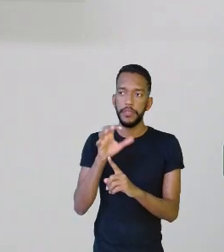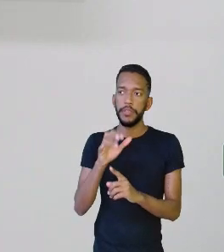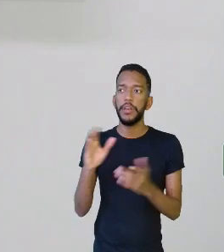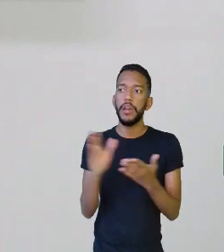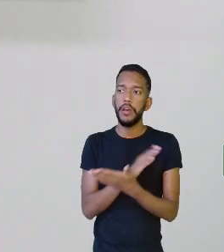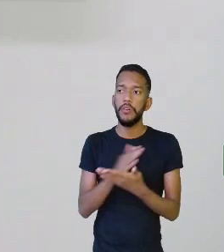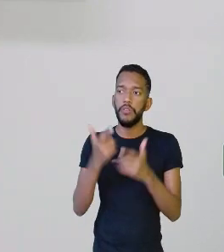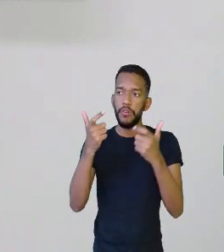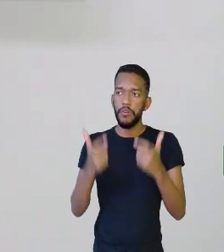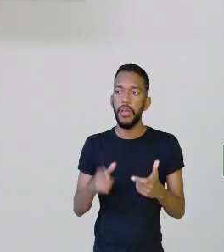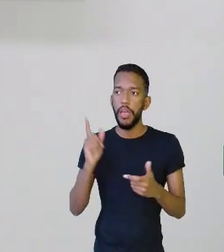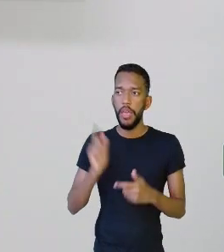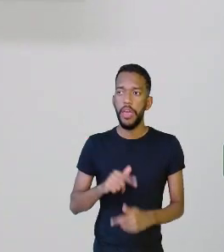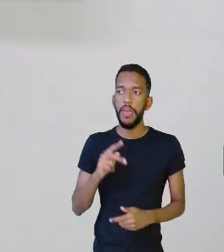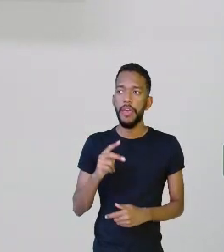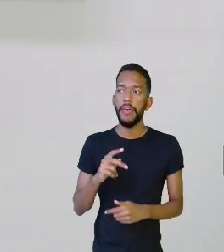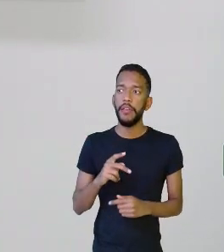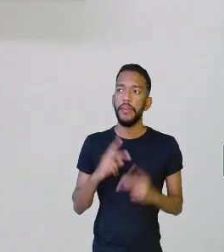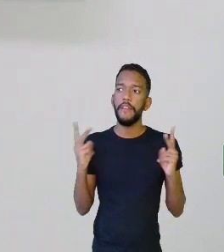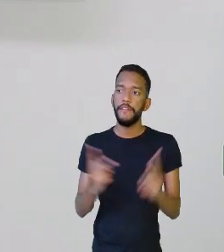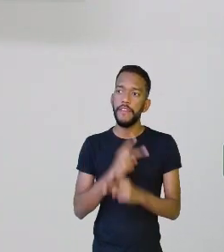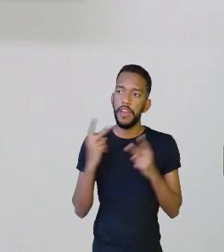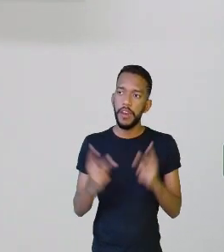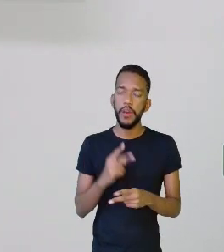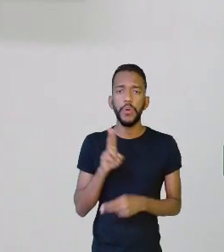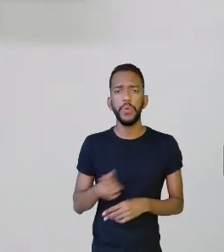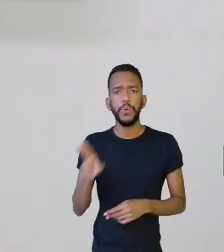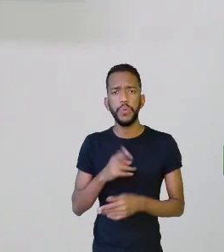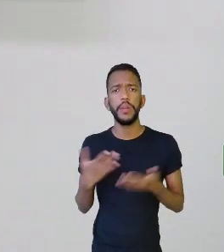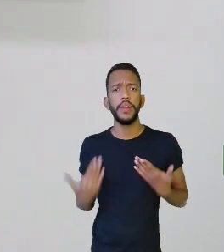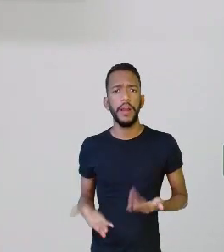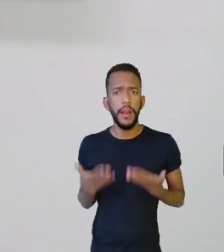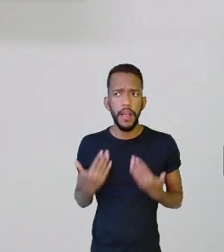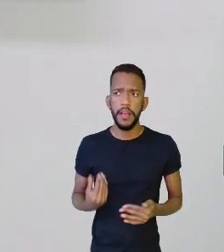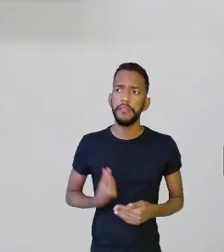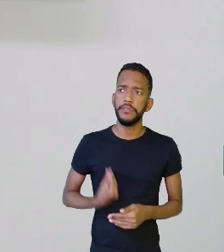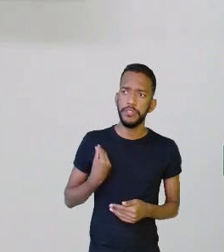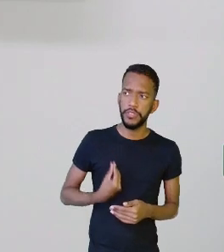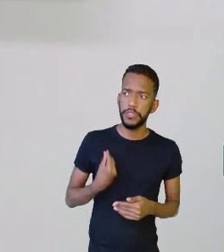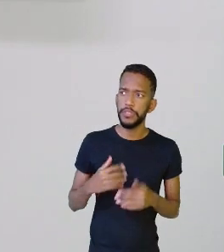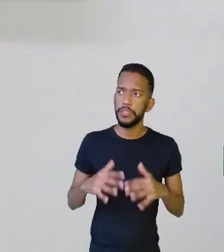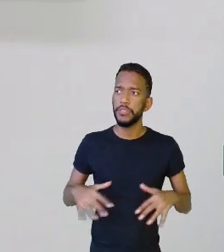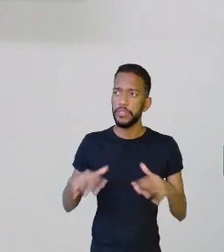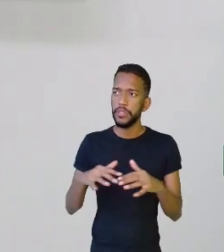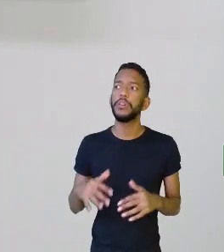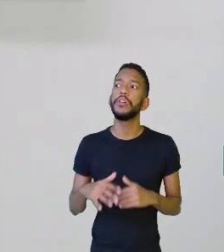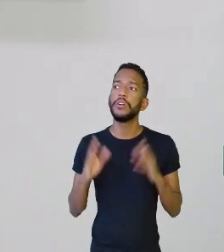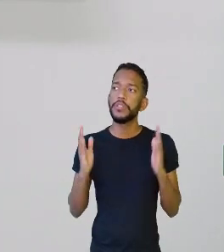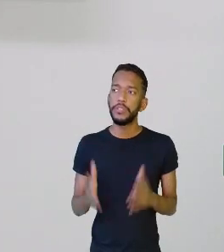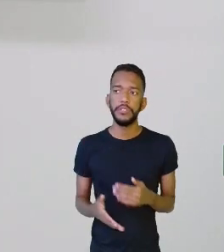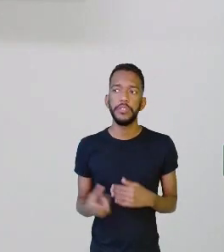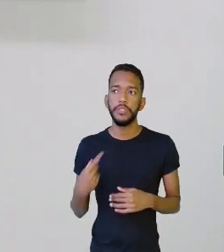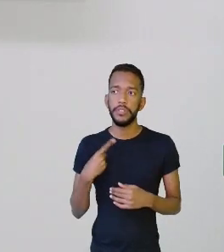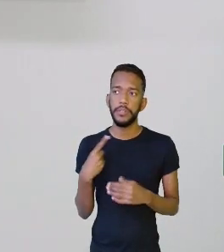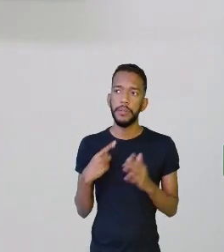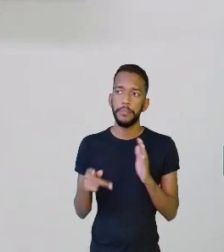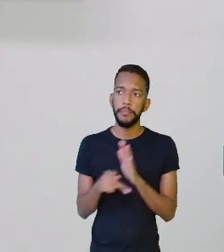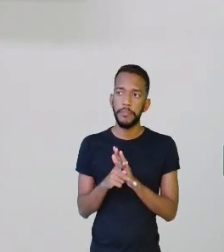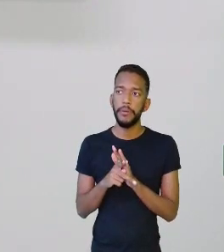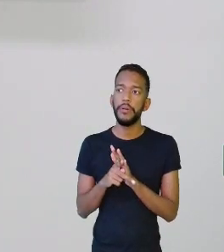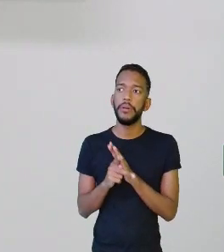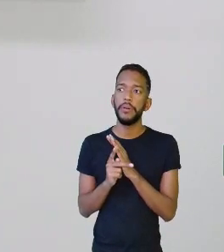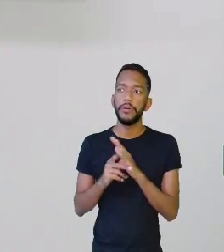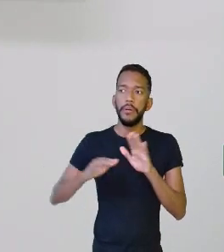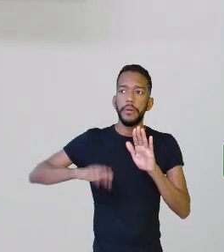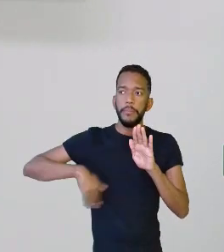alguns locais é verão, as pessoas usam roupas leves, estão no litoral, fazendo atividades de lazer que são de praias. Lá